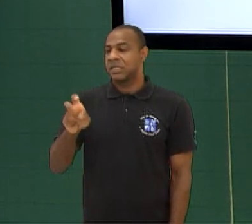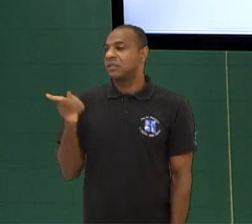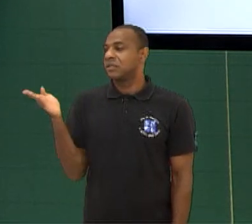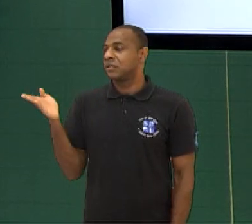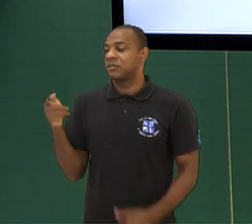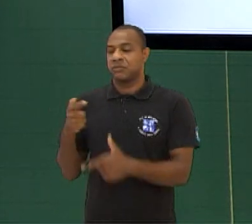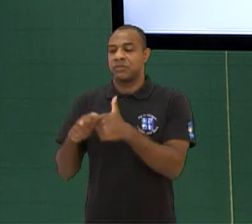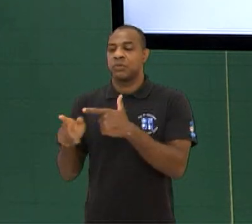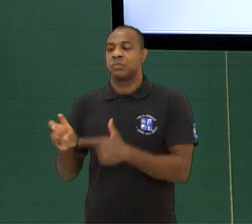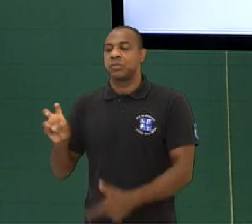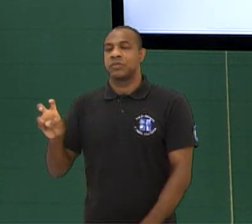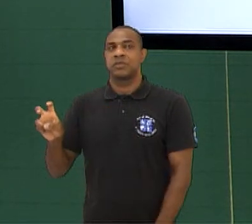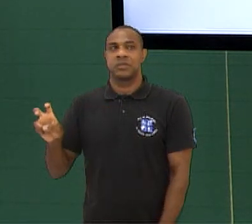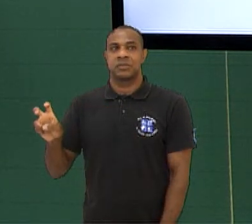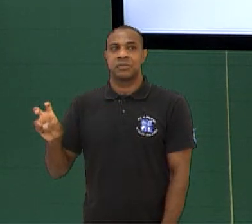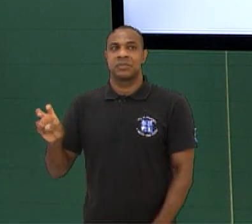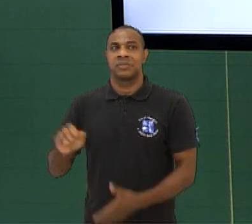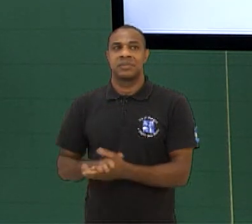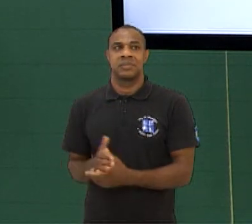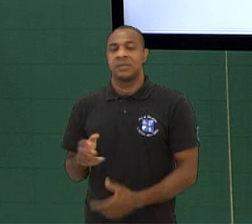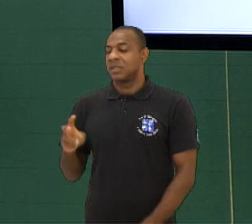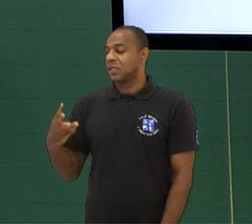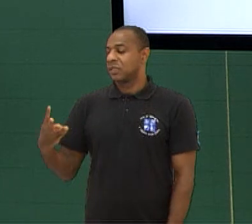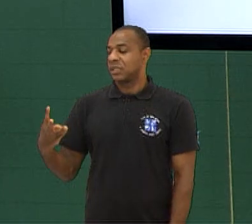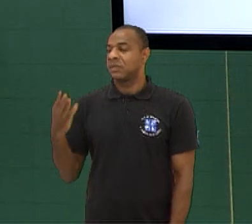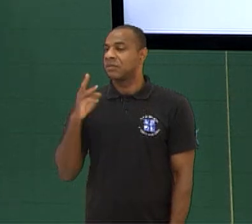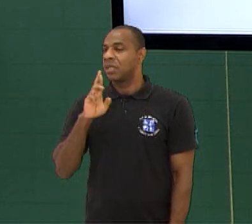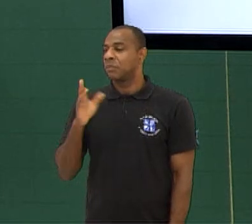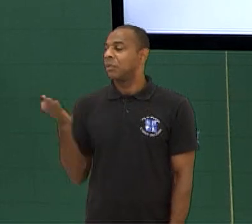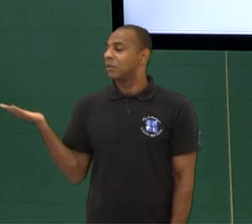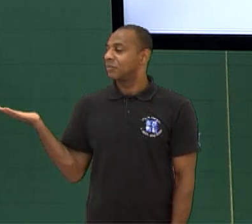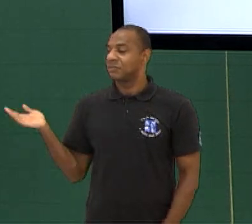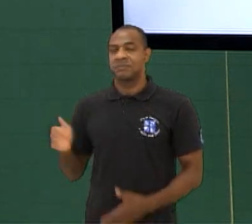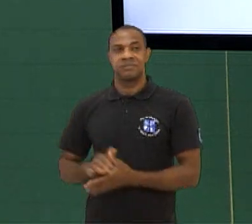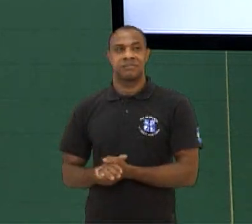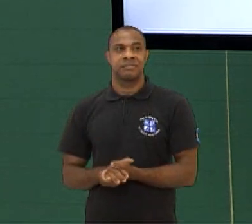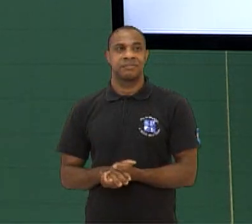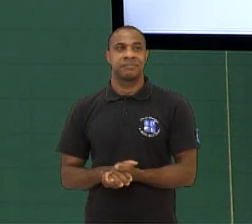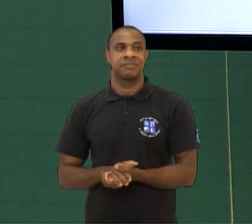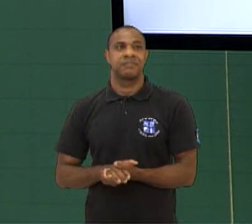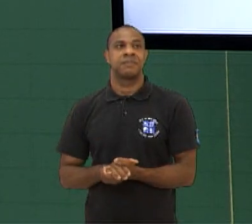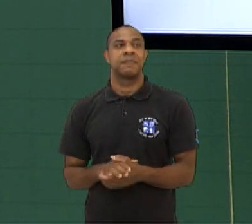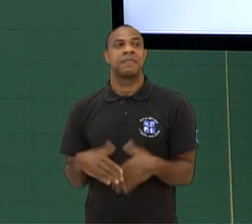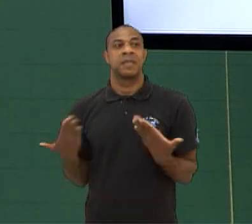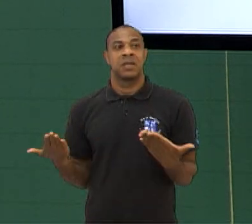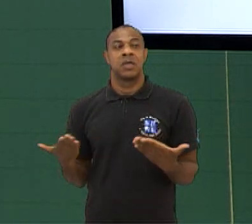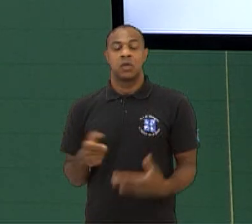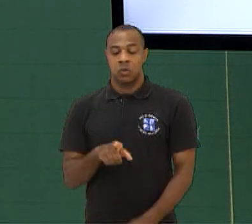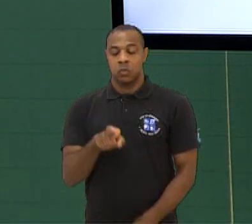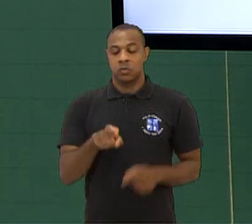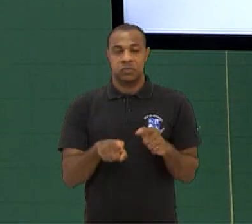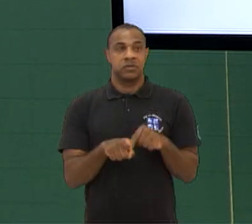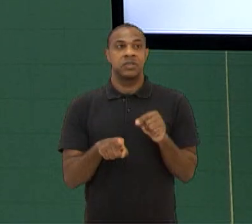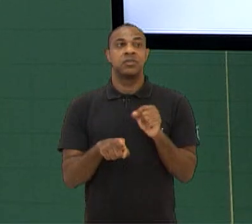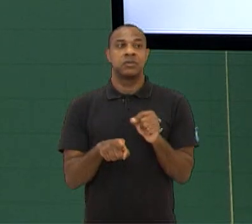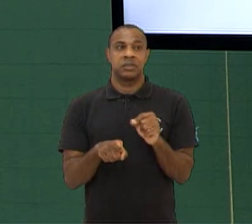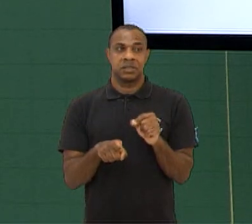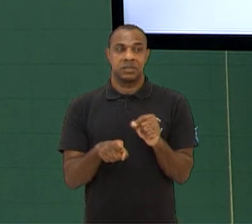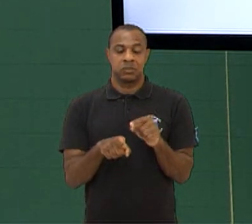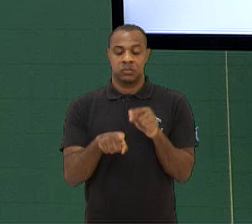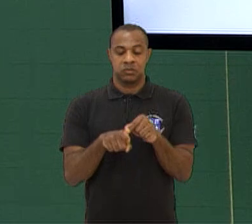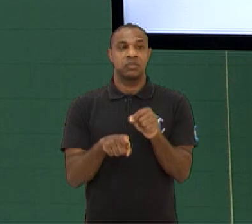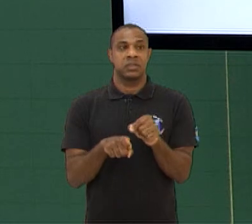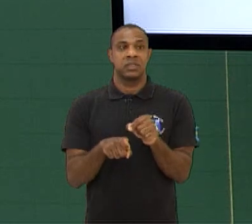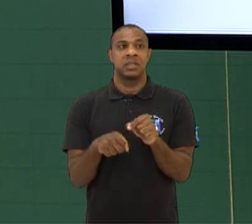por 5, 3 vezes. Então, 3 vezes 5, 15, deu 0. Então, o x nessa